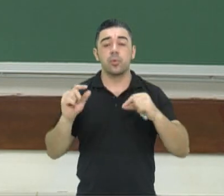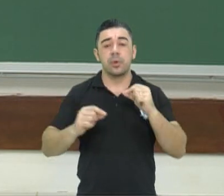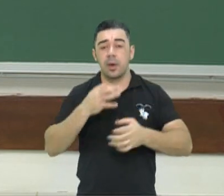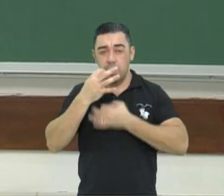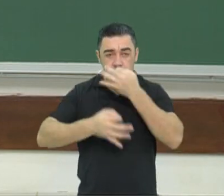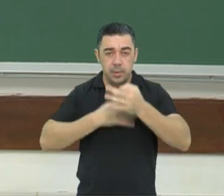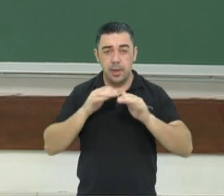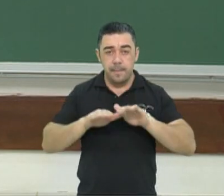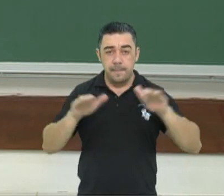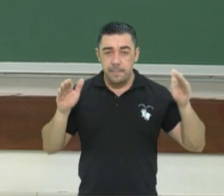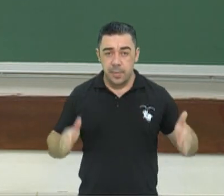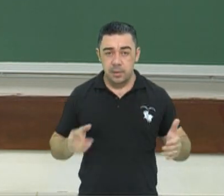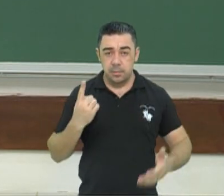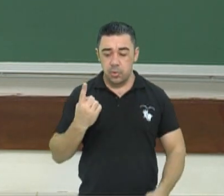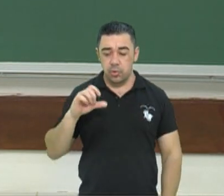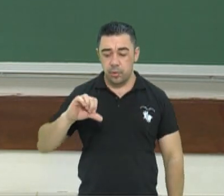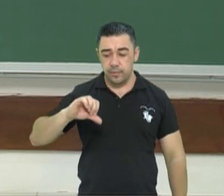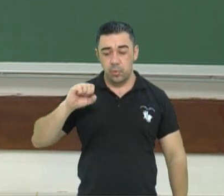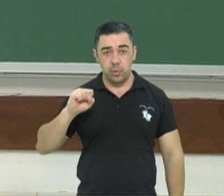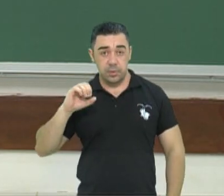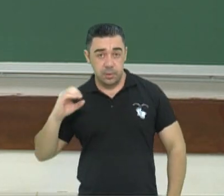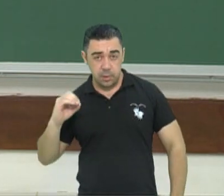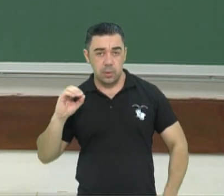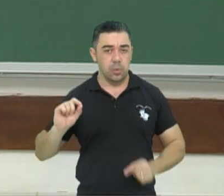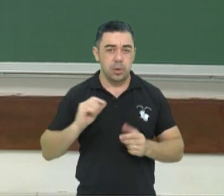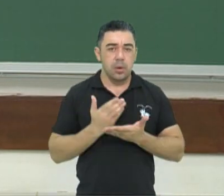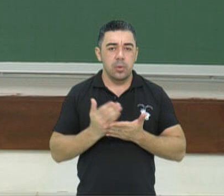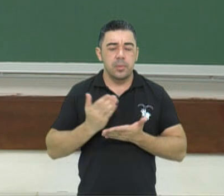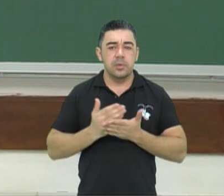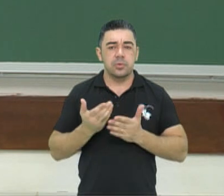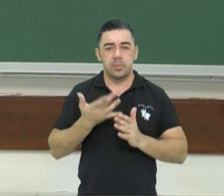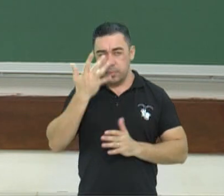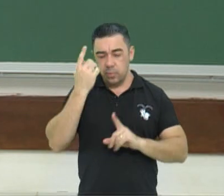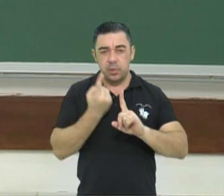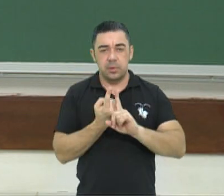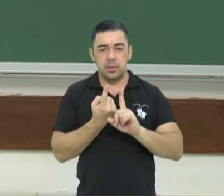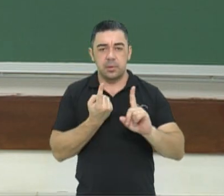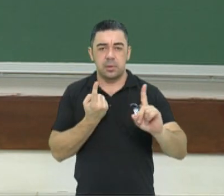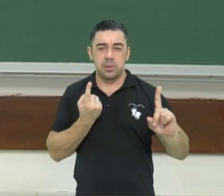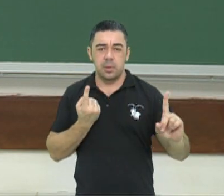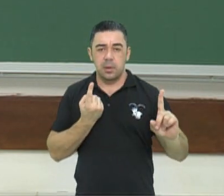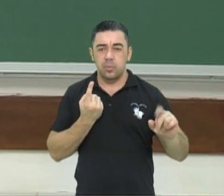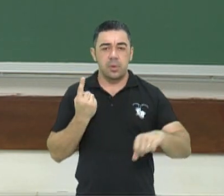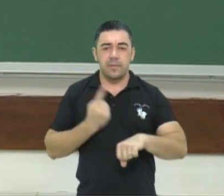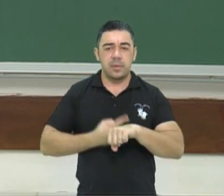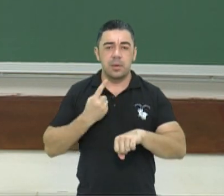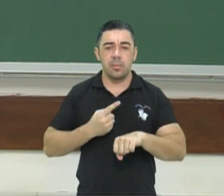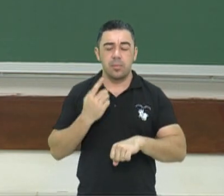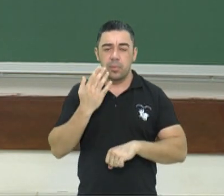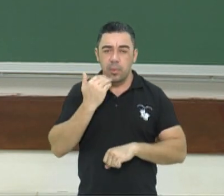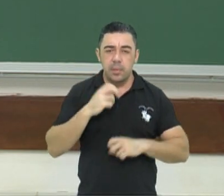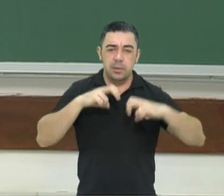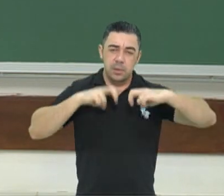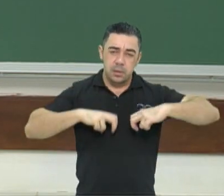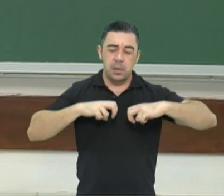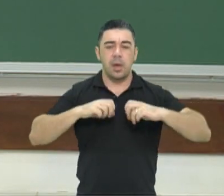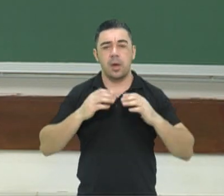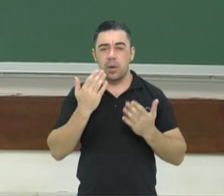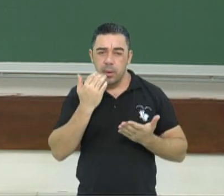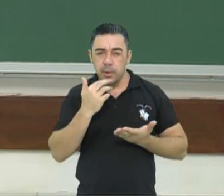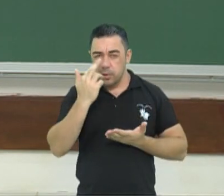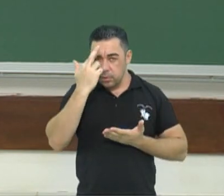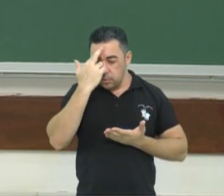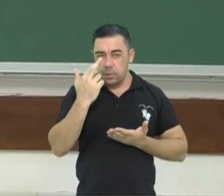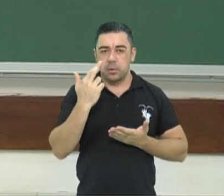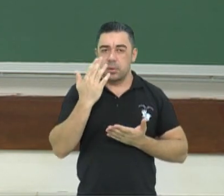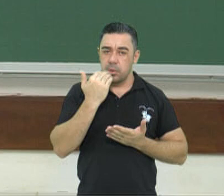quê? Já nessa época, em 80, as pessoas já começaram a se distanciar. Não tinham mais tempo de sentar à mesa para comerem juntos, não tinham mais tempo para a família. Então, nesse sentido é que ela